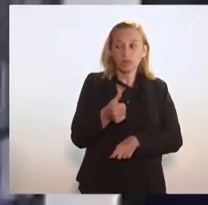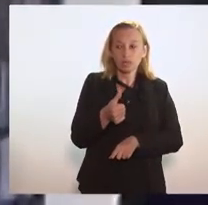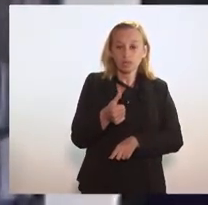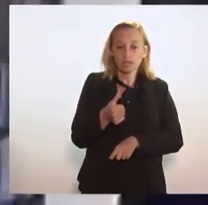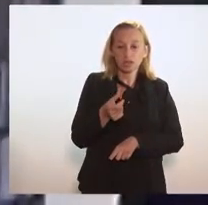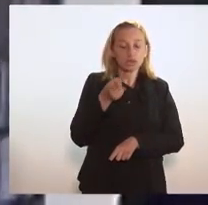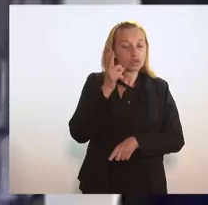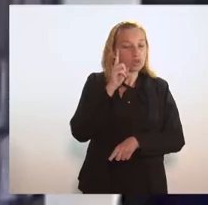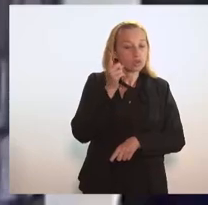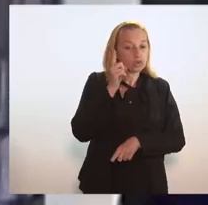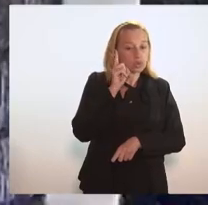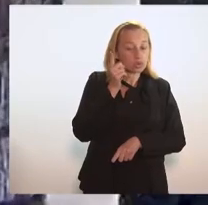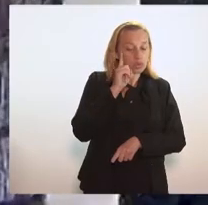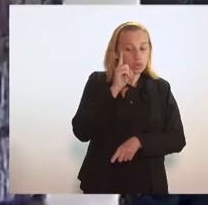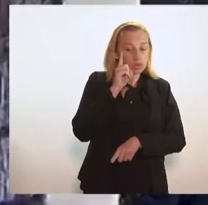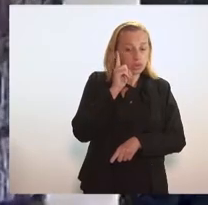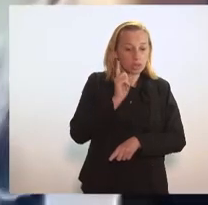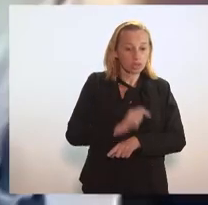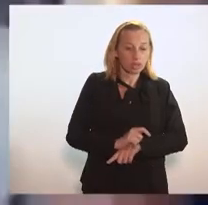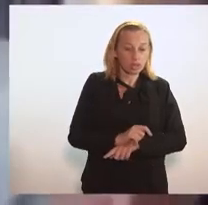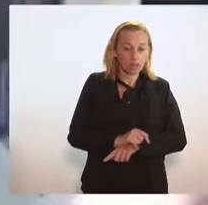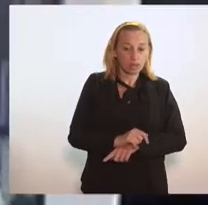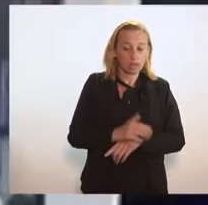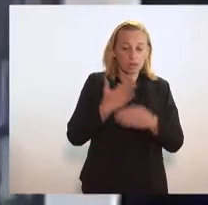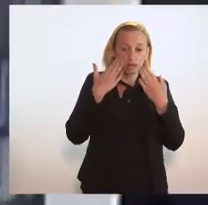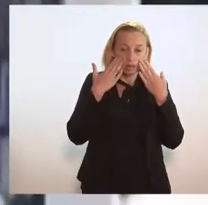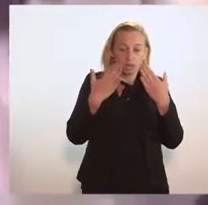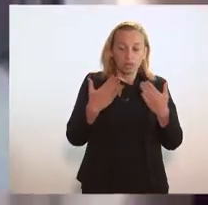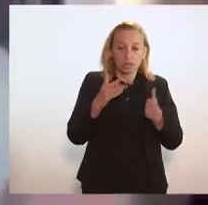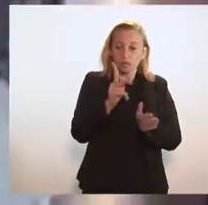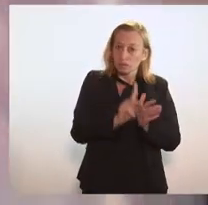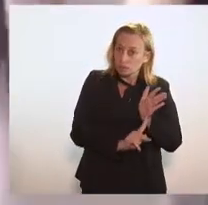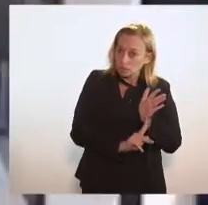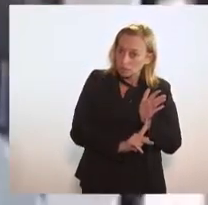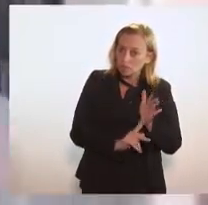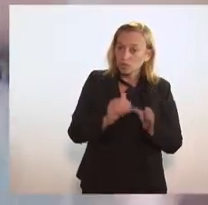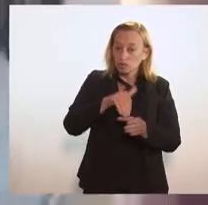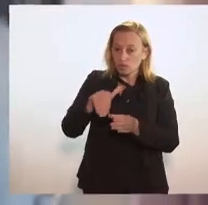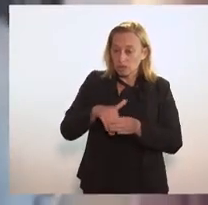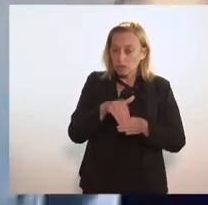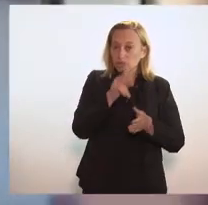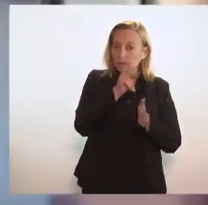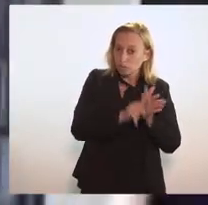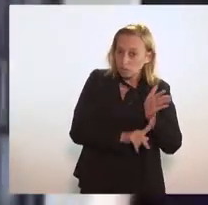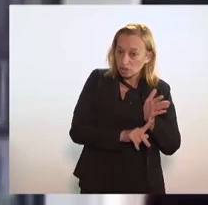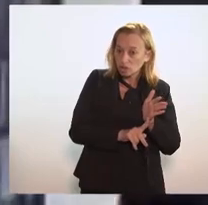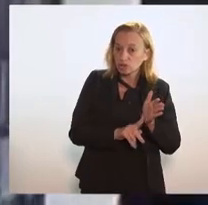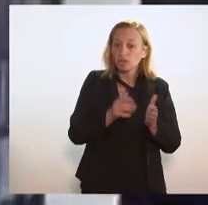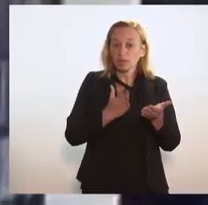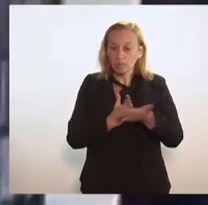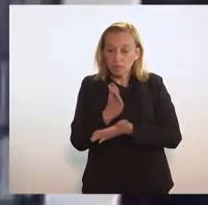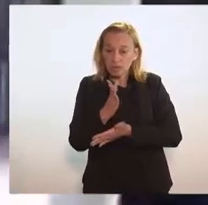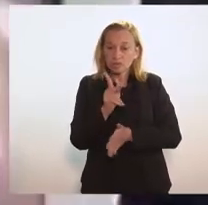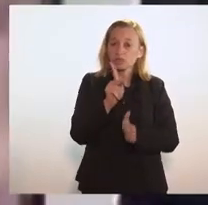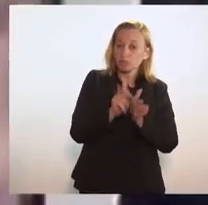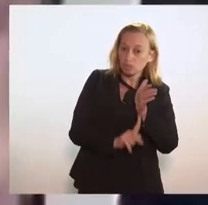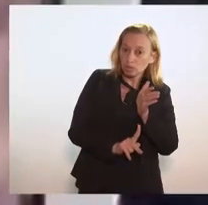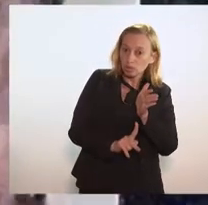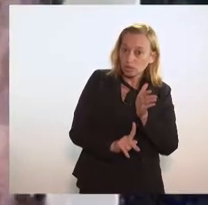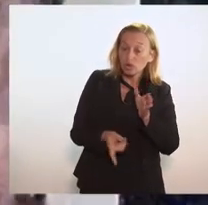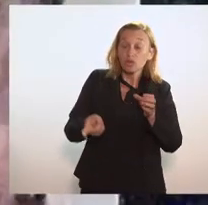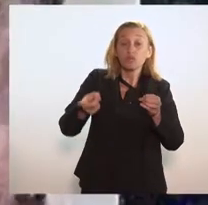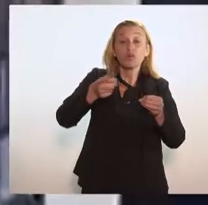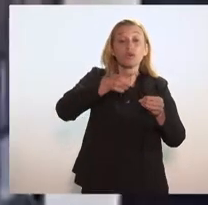diariamente é a pra o projeto votação de projeto e aprovação de projeto